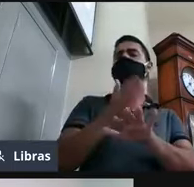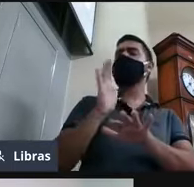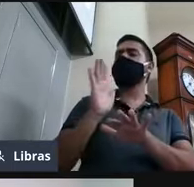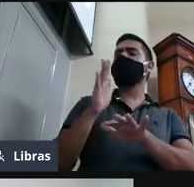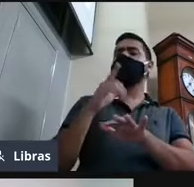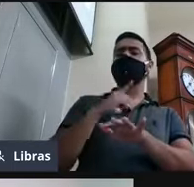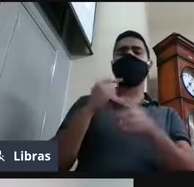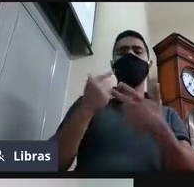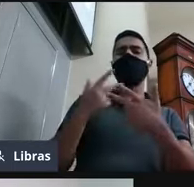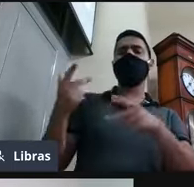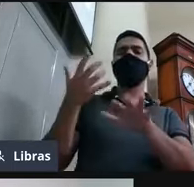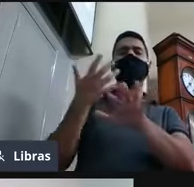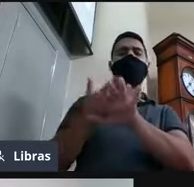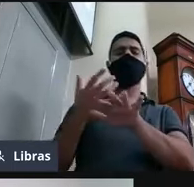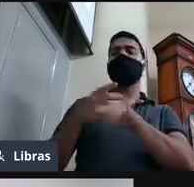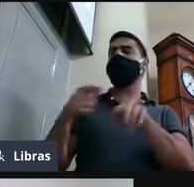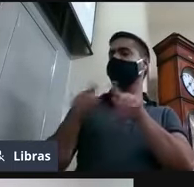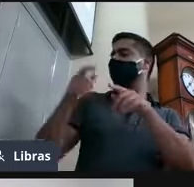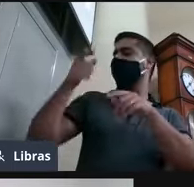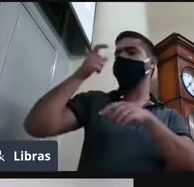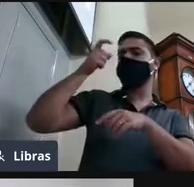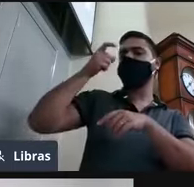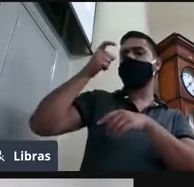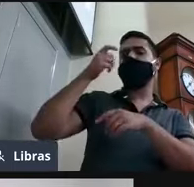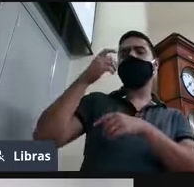tivemos muitas vezes matérias de interesse